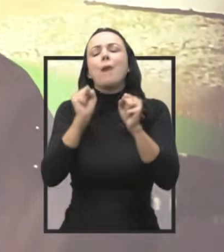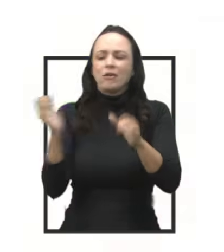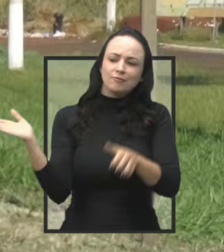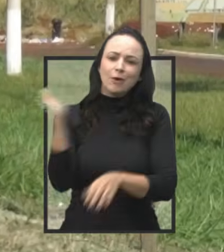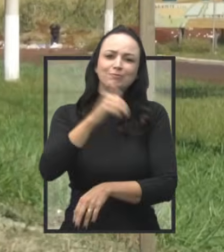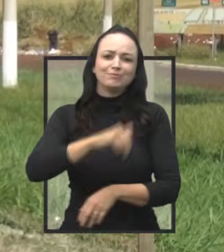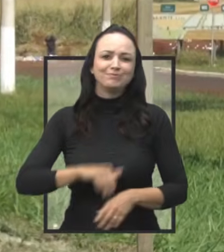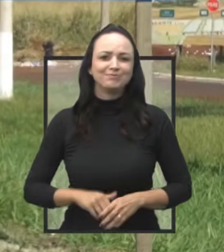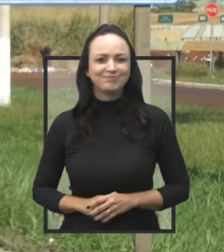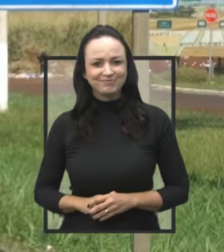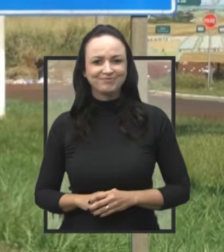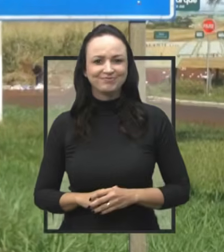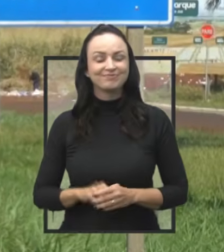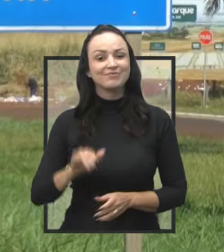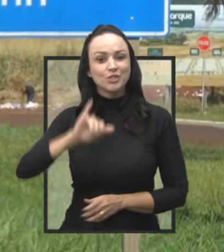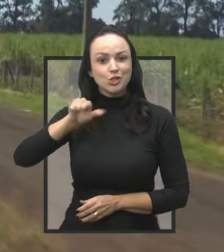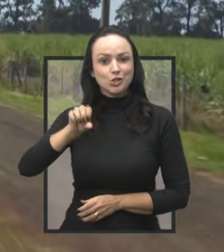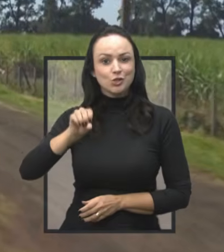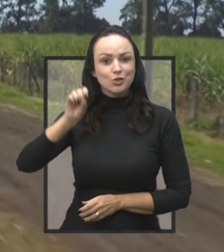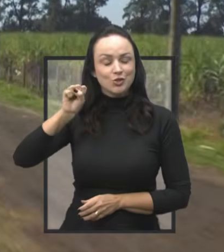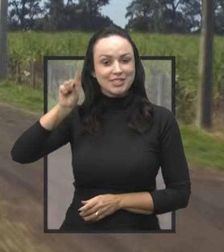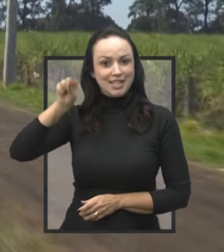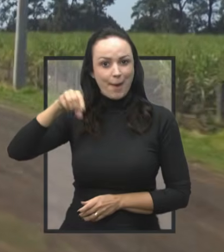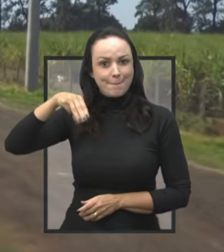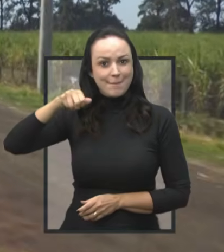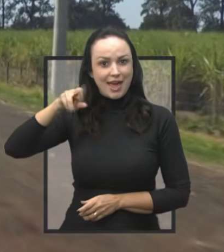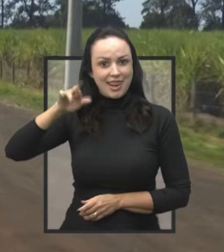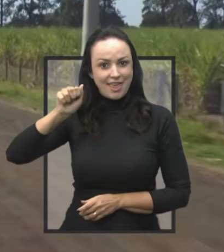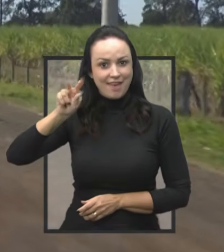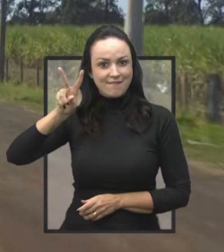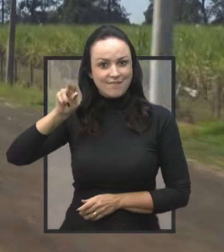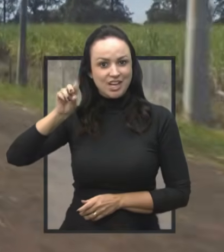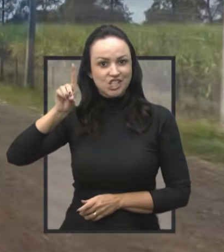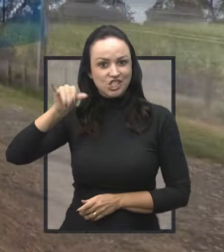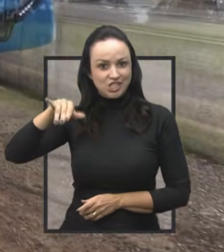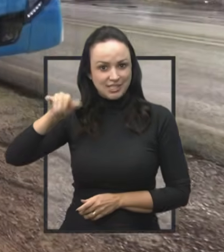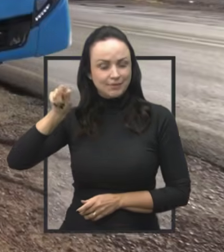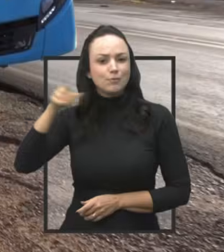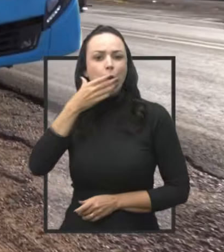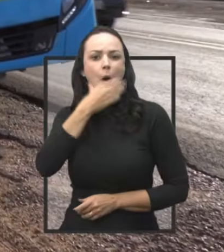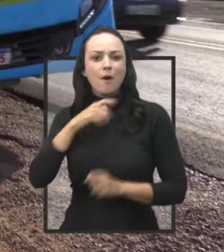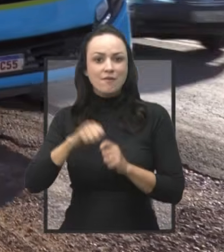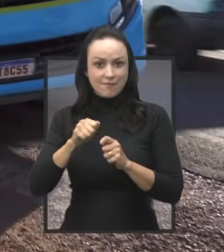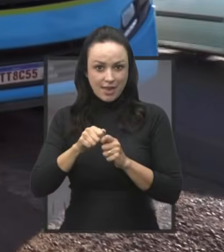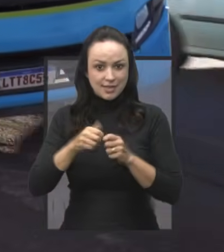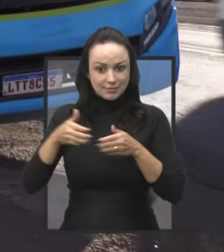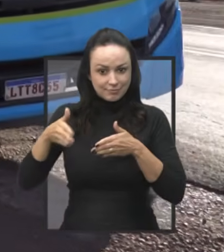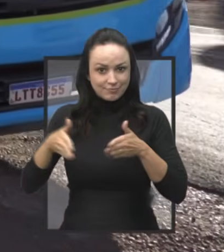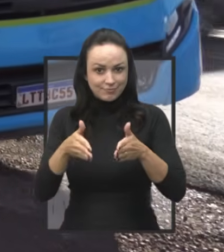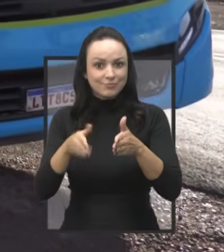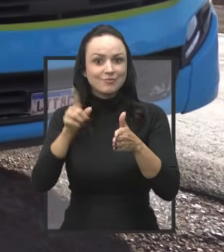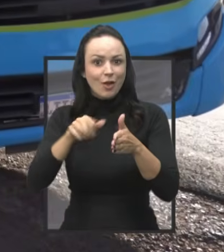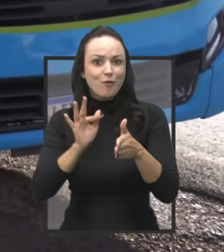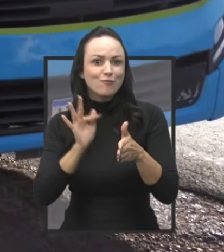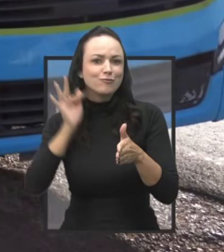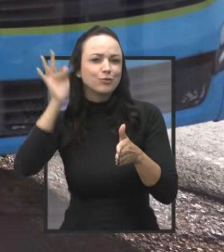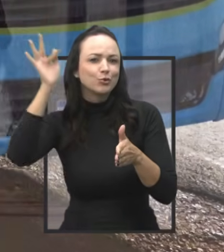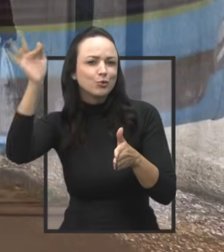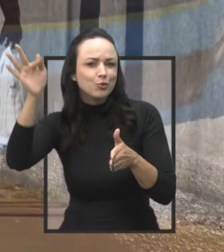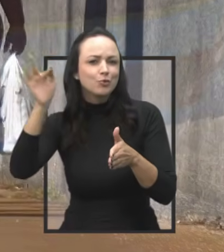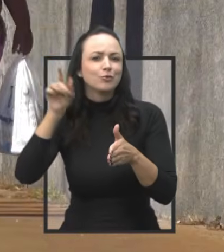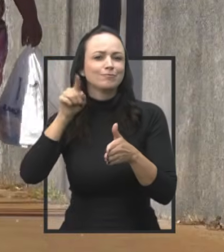entrar, vamos. José Maria Verdini, o homem que fez da estrada um caminho para o futuro. Uma história